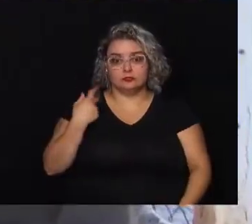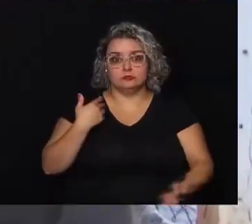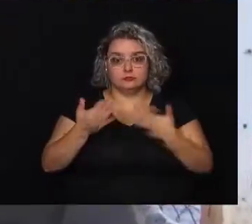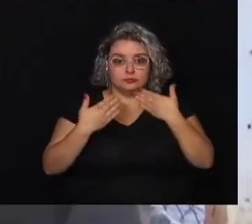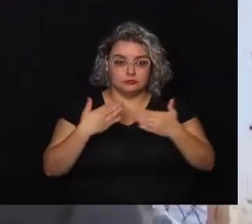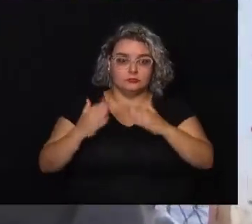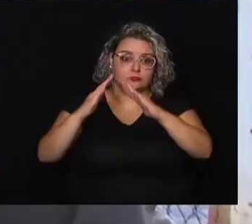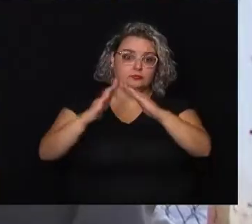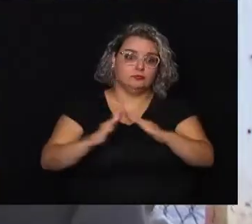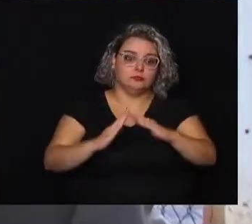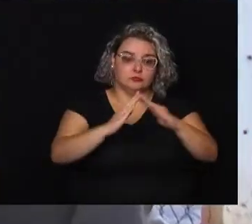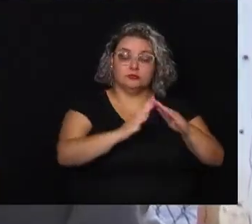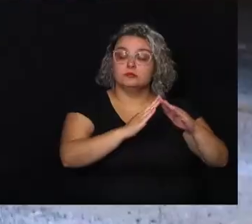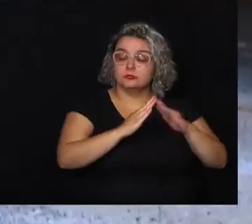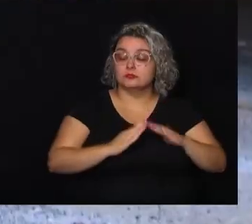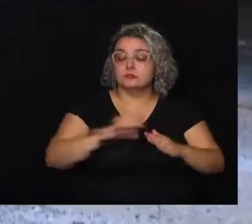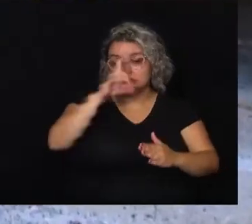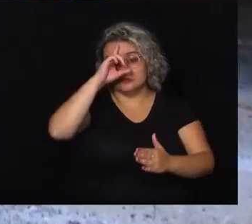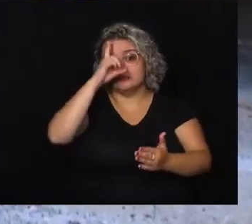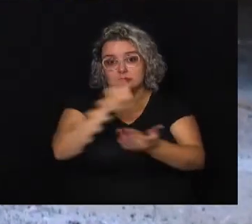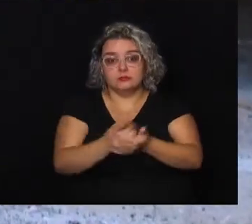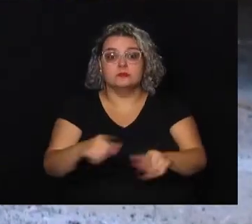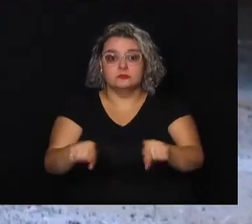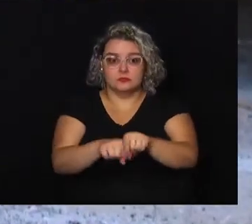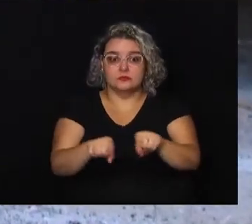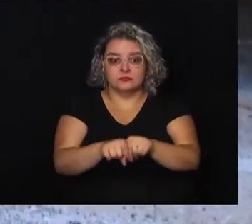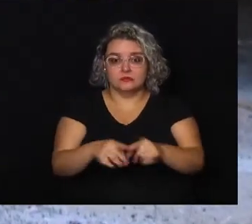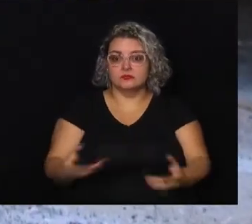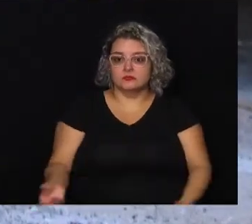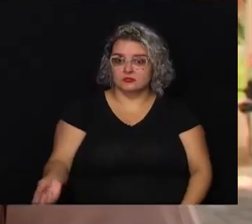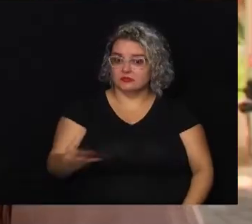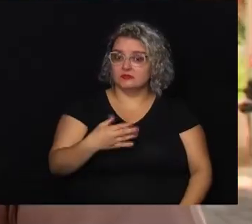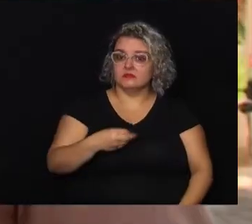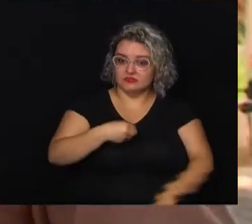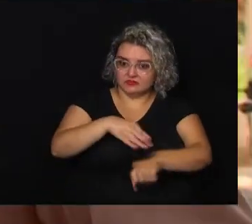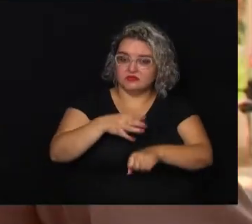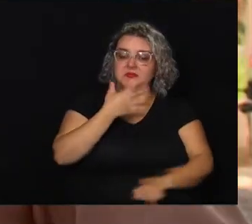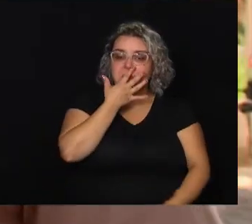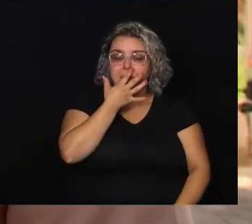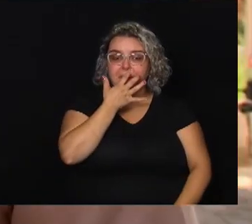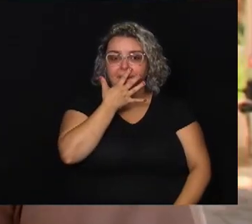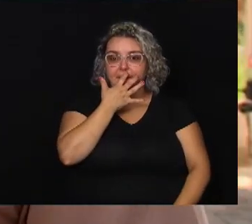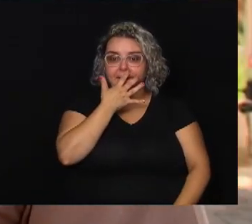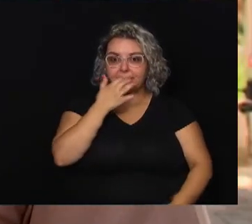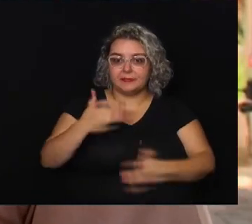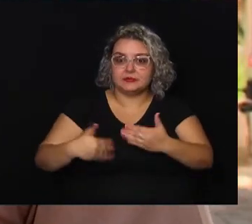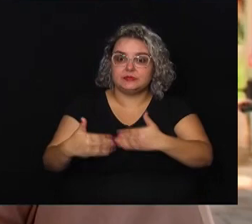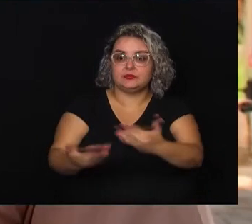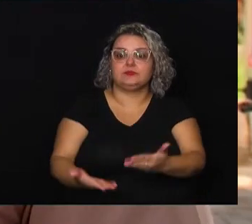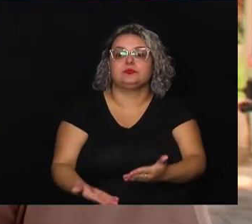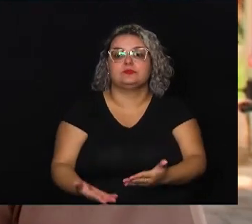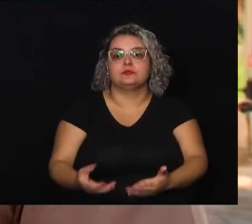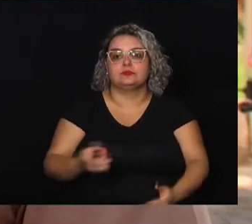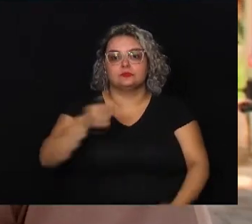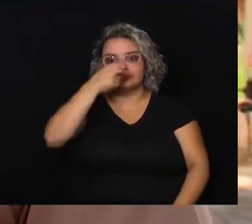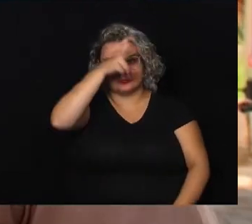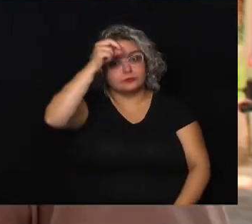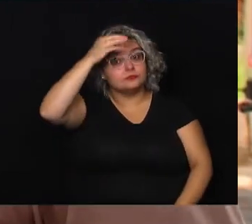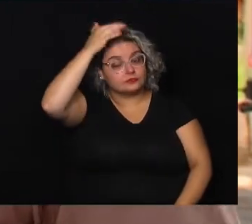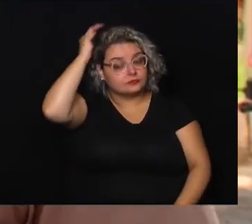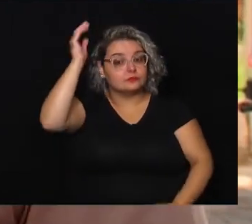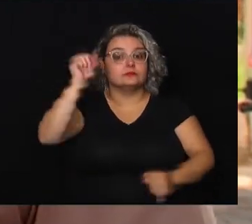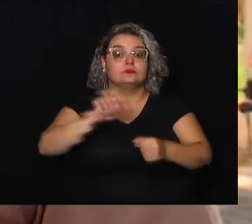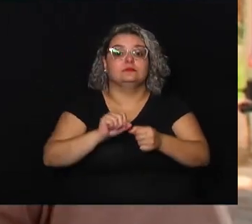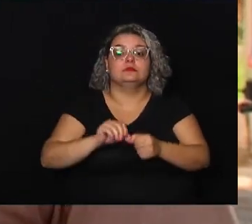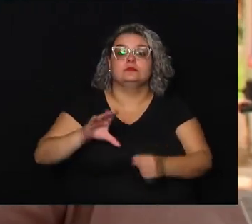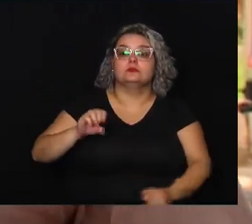os moradores e decidiram, inclusive, por uma nova indicação. Agora o próximo passo é o prefeito Dário fazer a